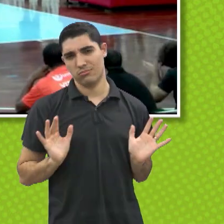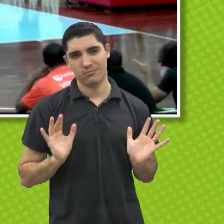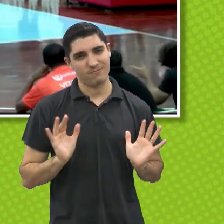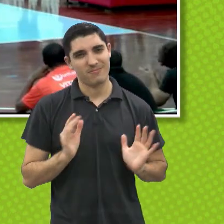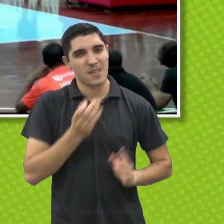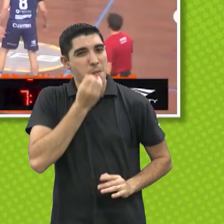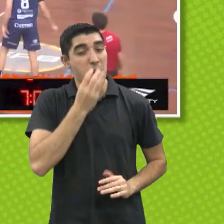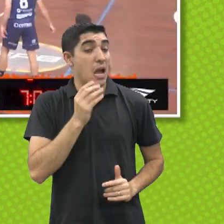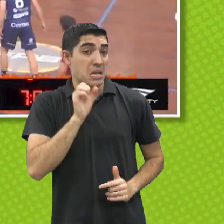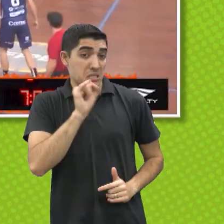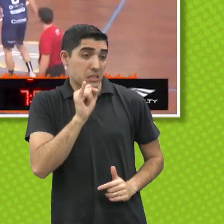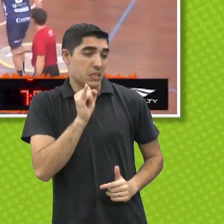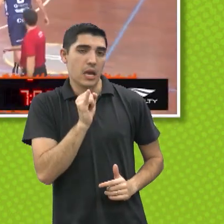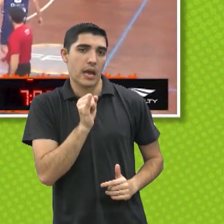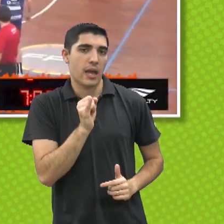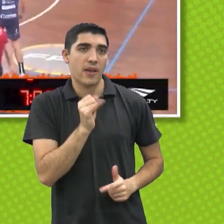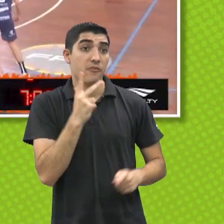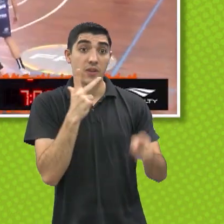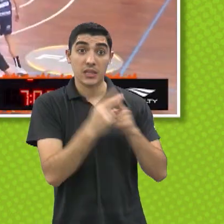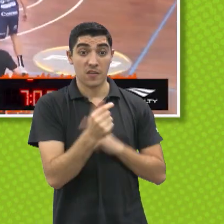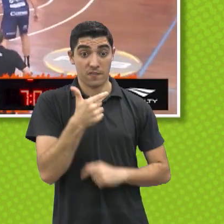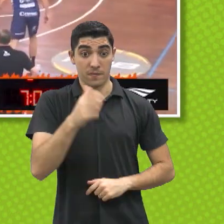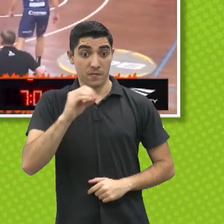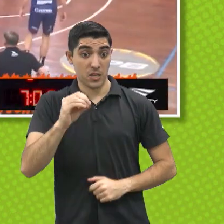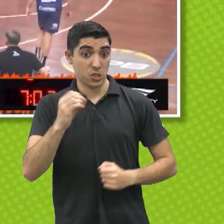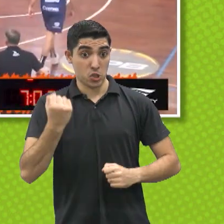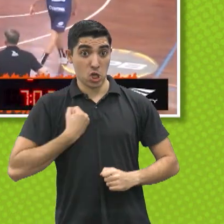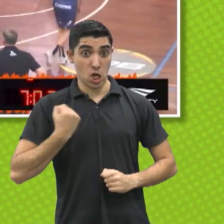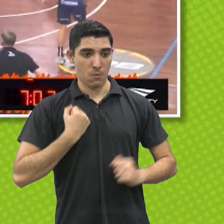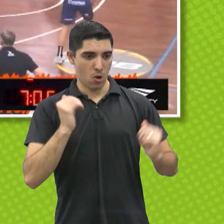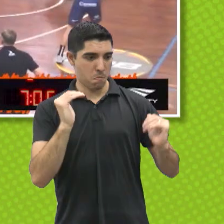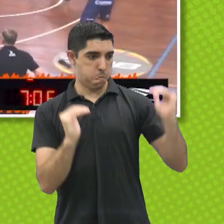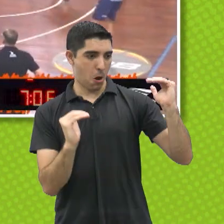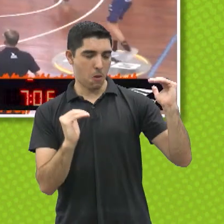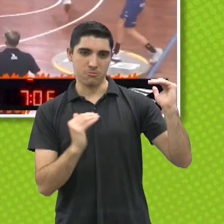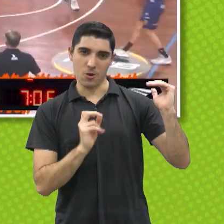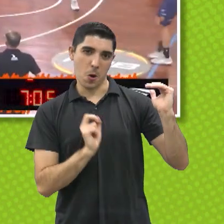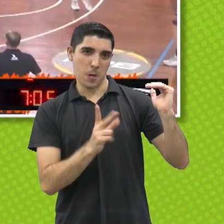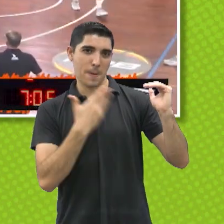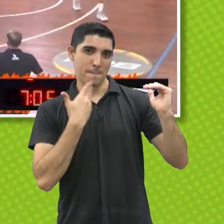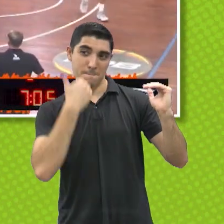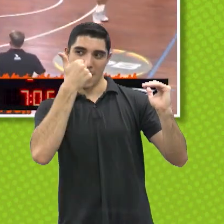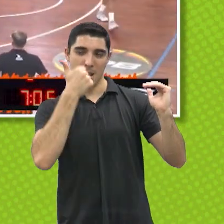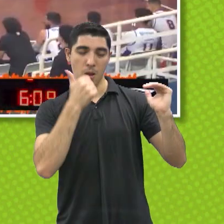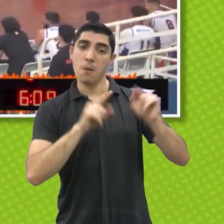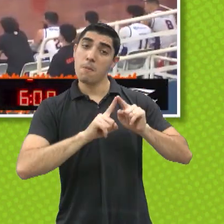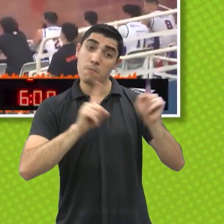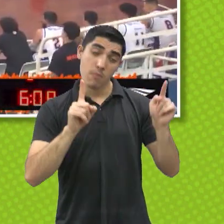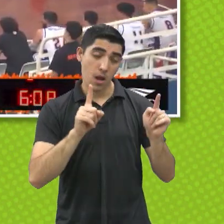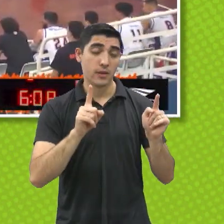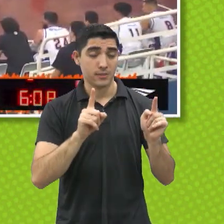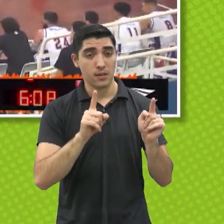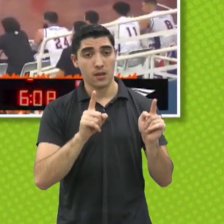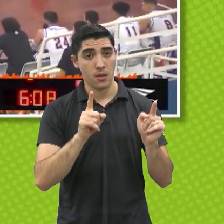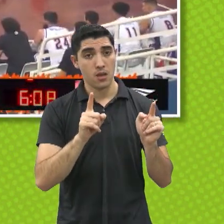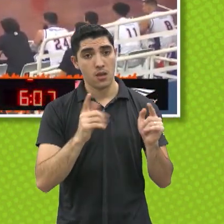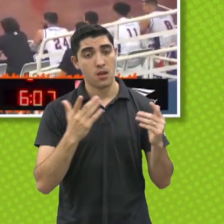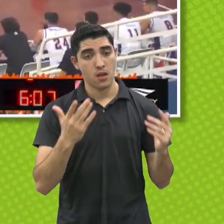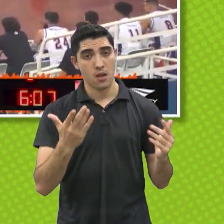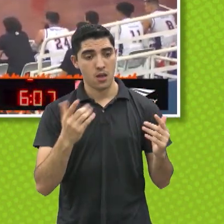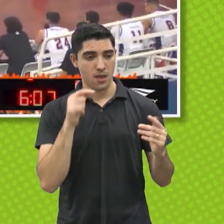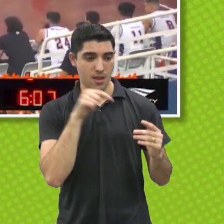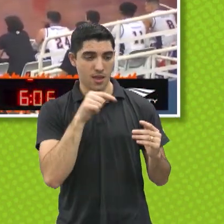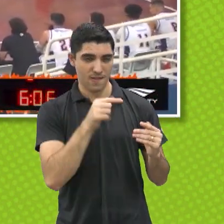uma vitória por, 20 pontos, é melhor, mais bacana, mas como a vitória